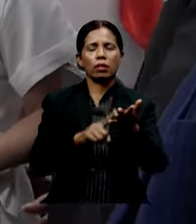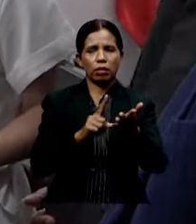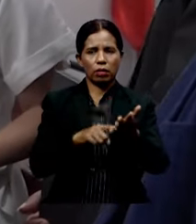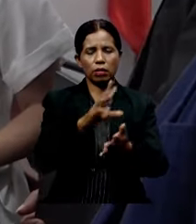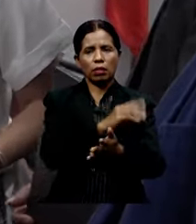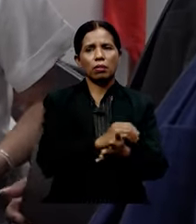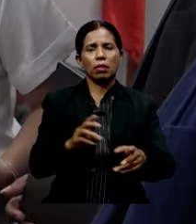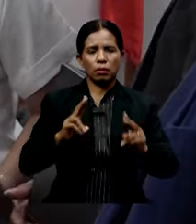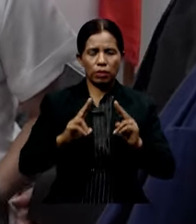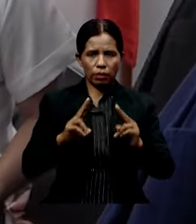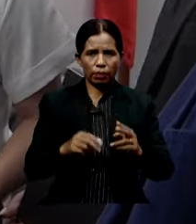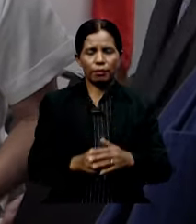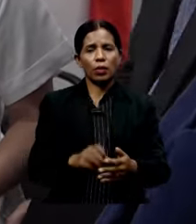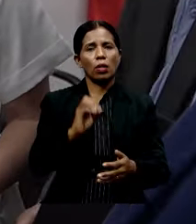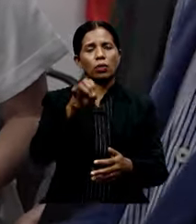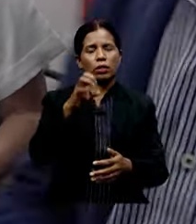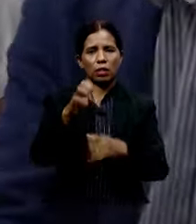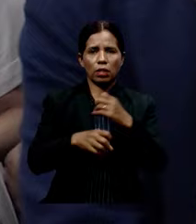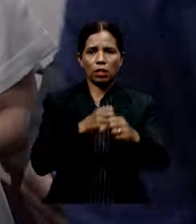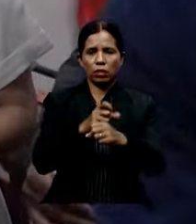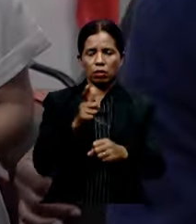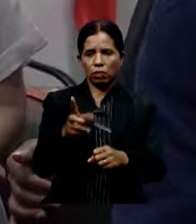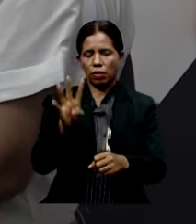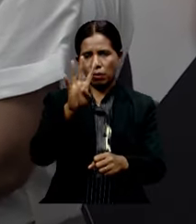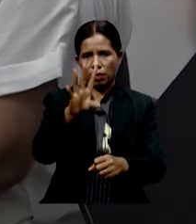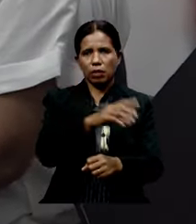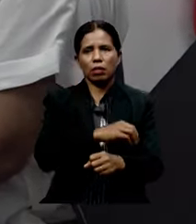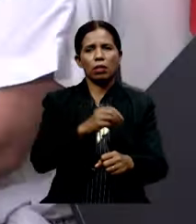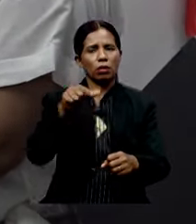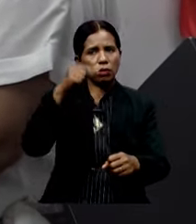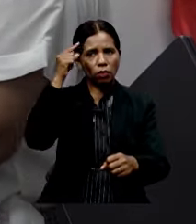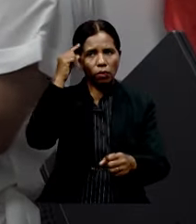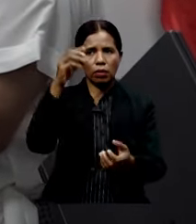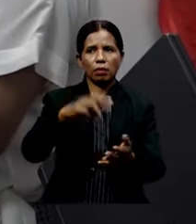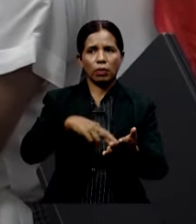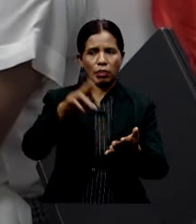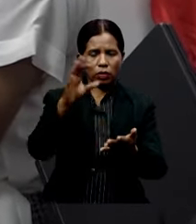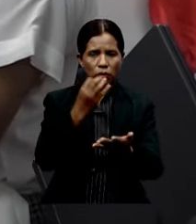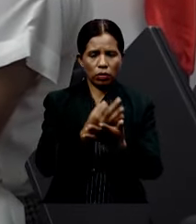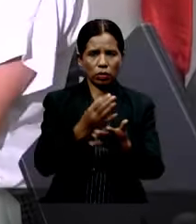caráter urgência. Orçamento geral do Estado tinha reunido o Senado, né, governo aprova